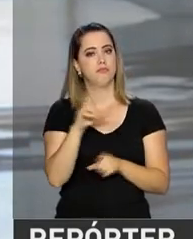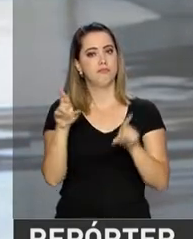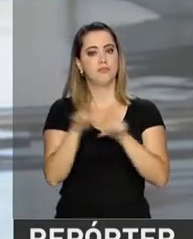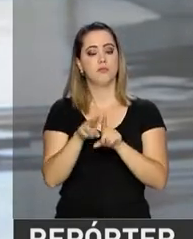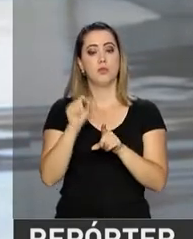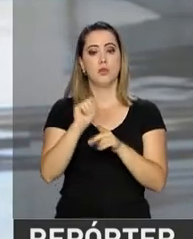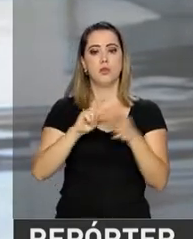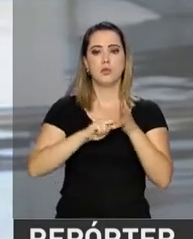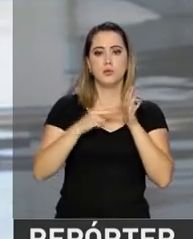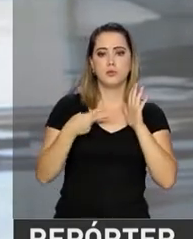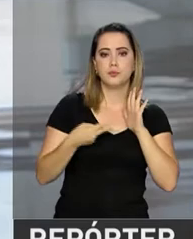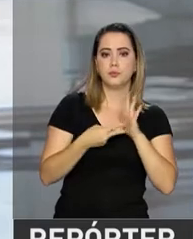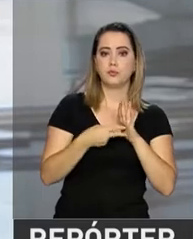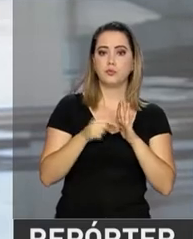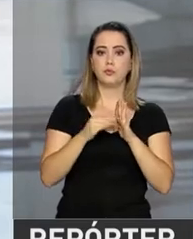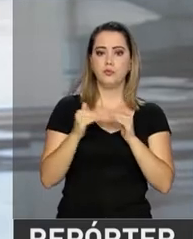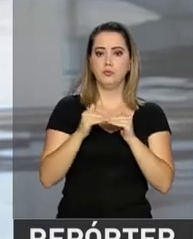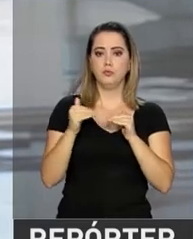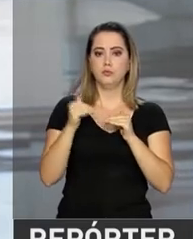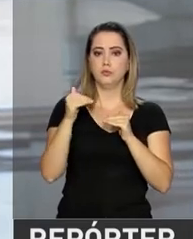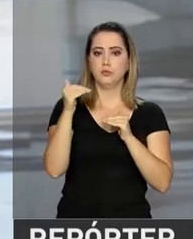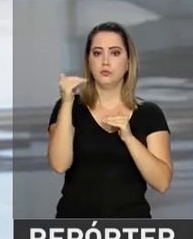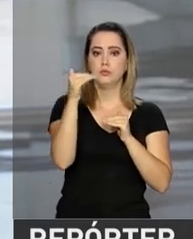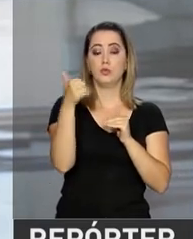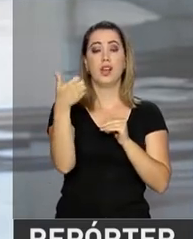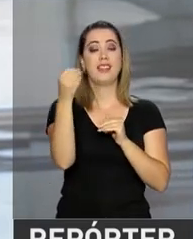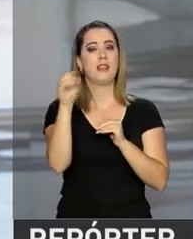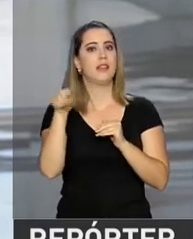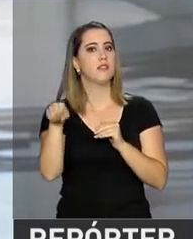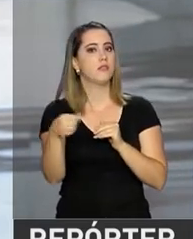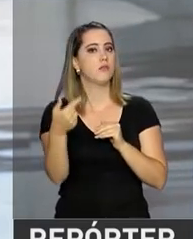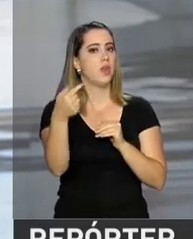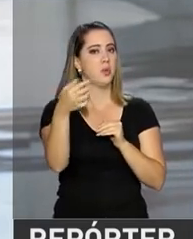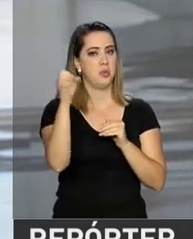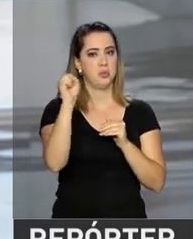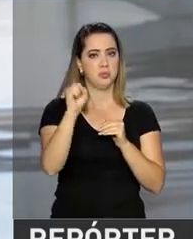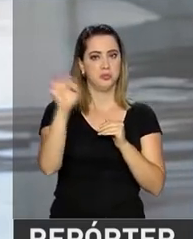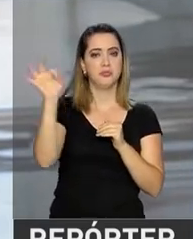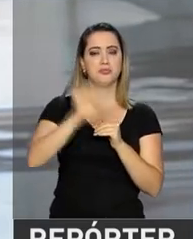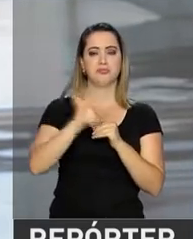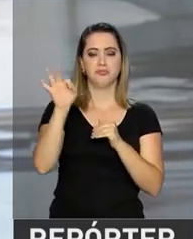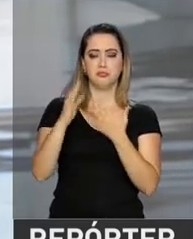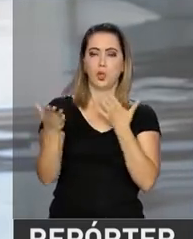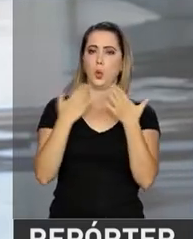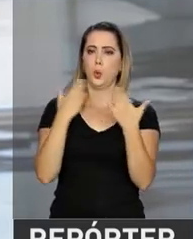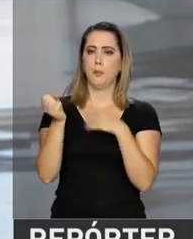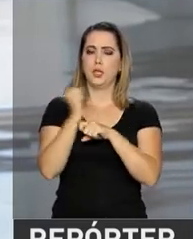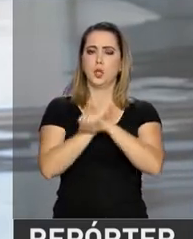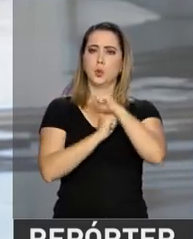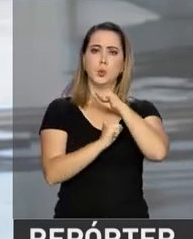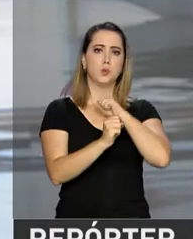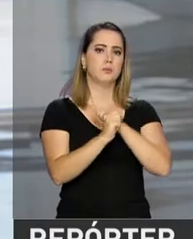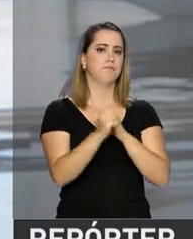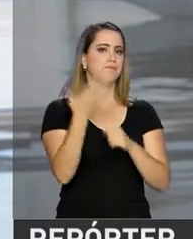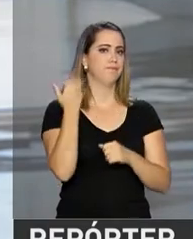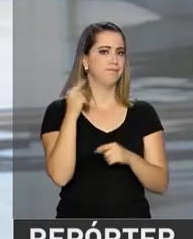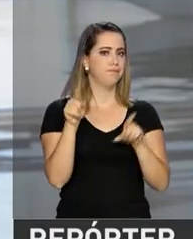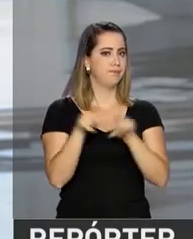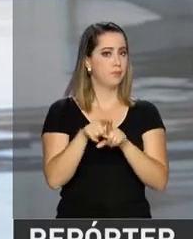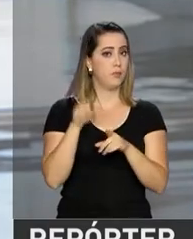o que representa um aumento de 10,78 por cento em relação a agosto do ano passado